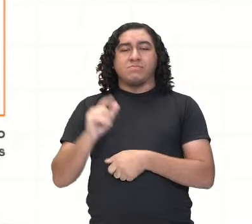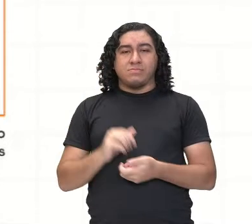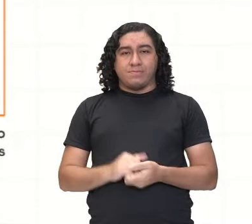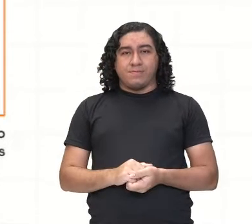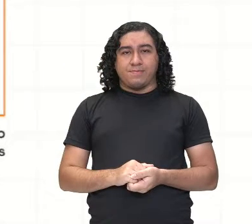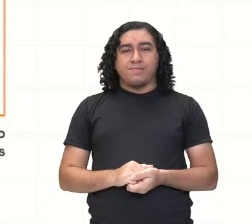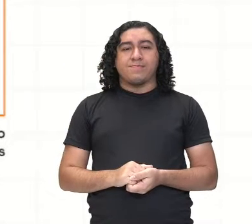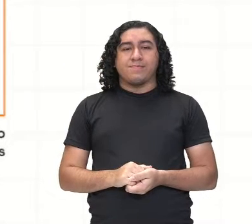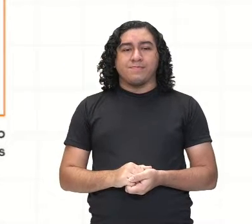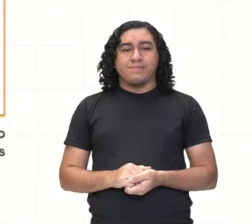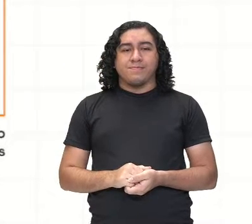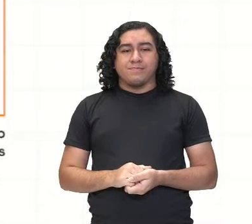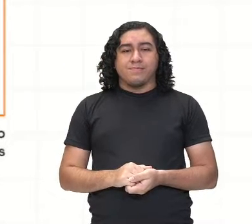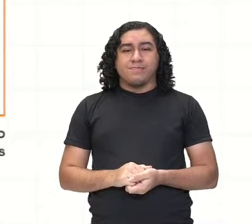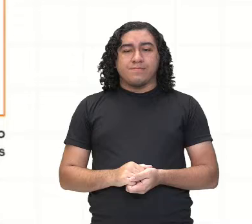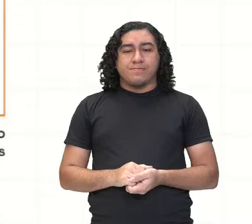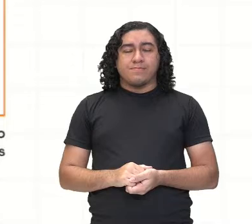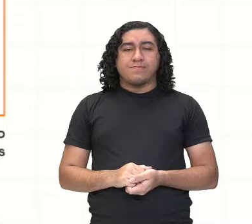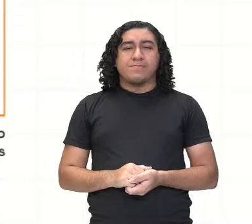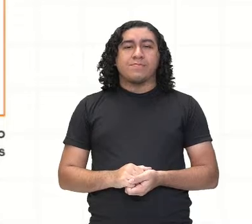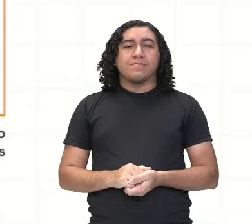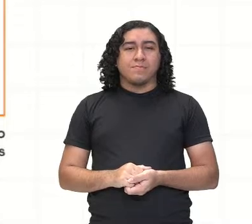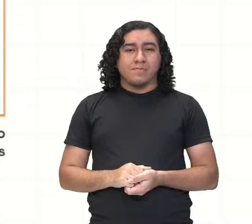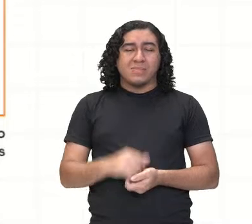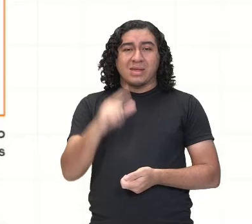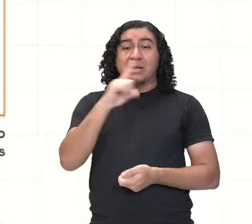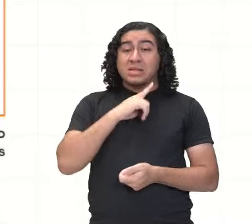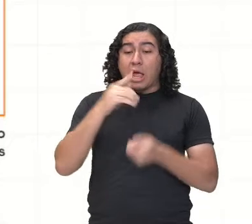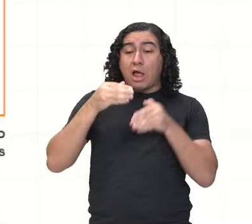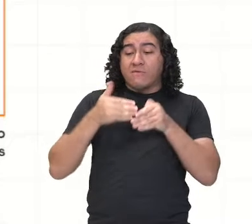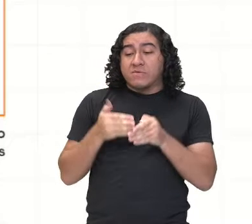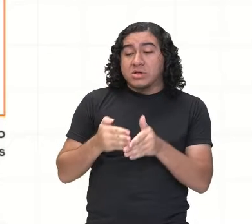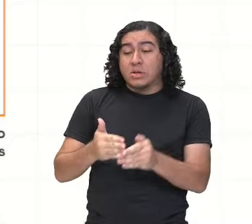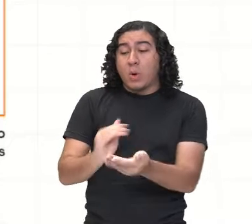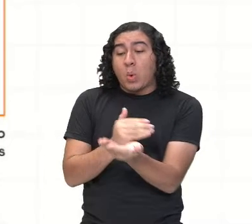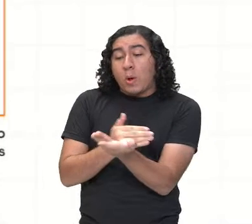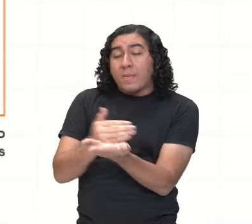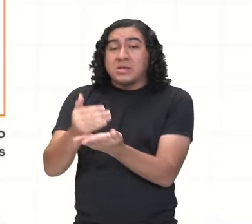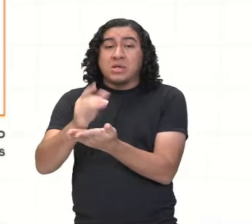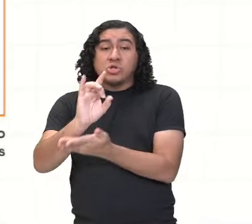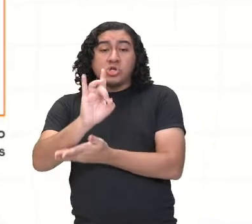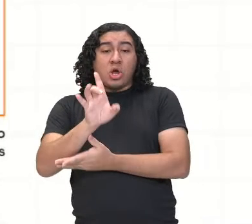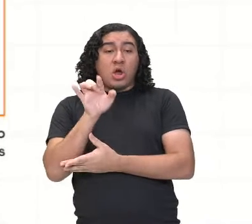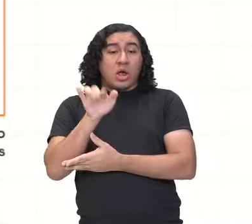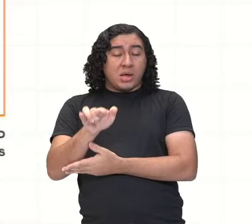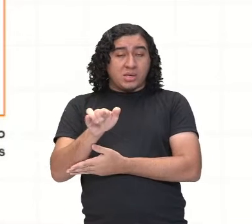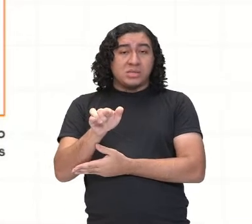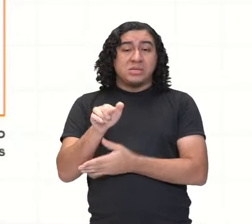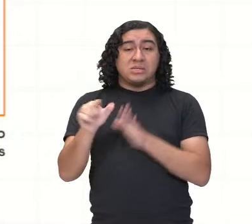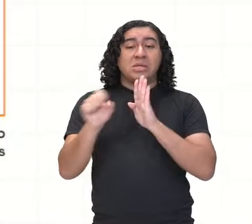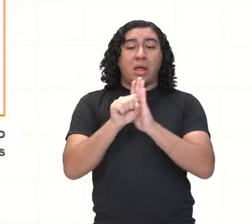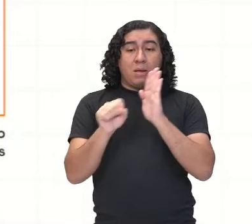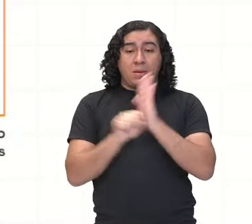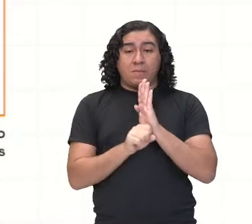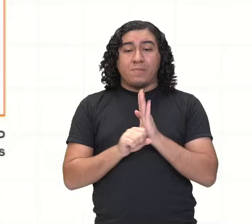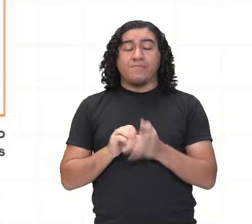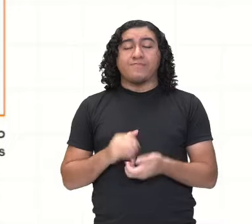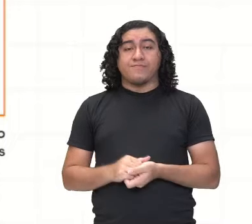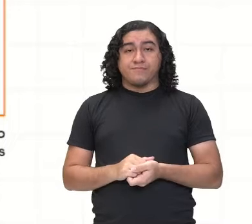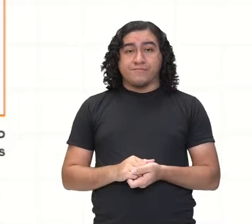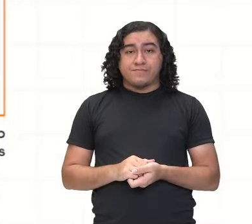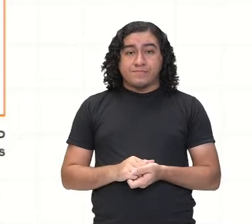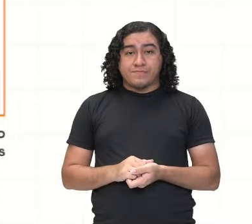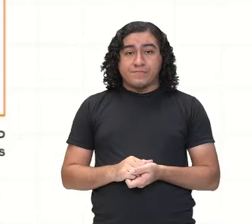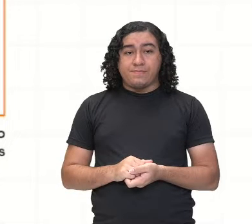despender de dinheiro, de financiamento para essas expedições somente a partir dessa data. Então, já que a região que